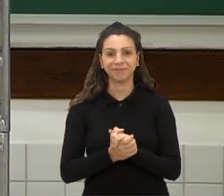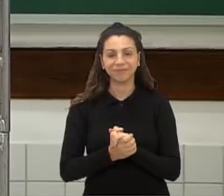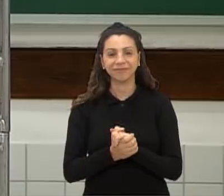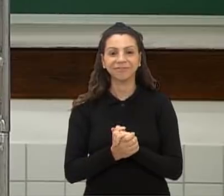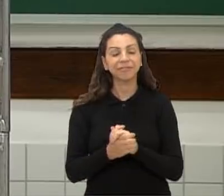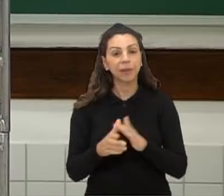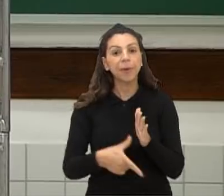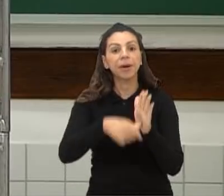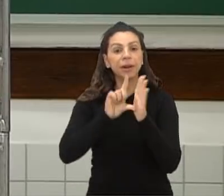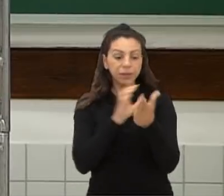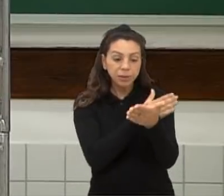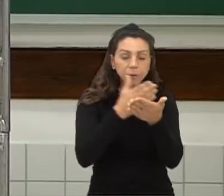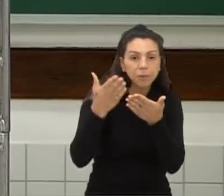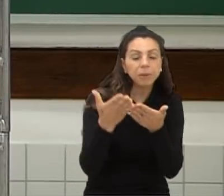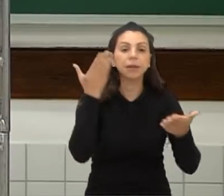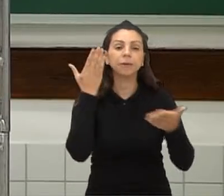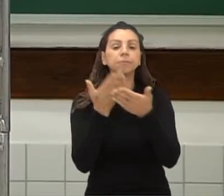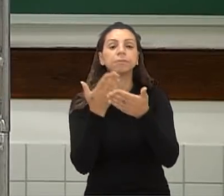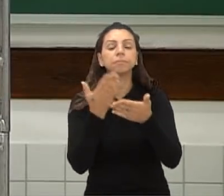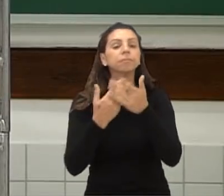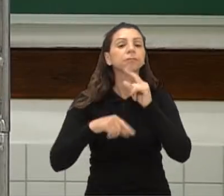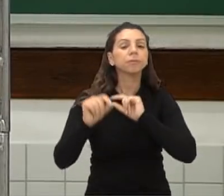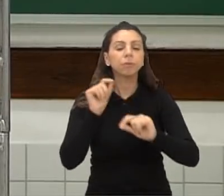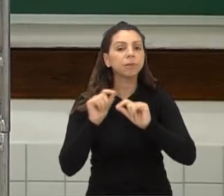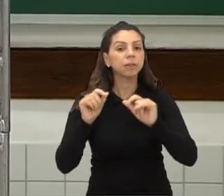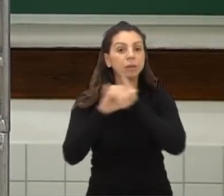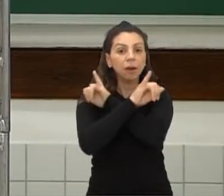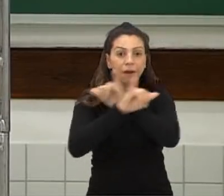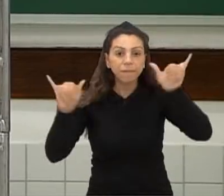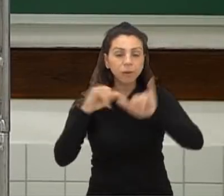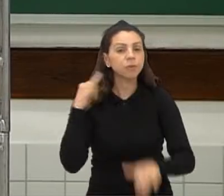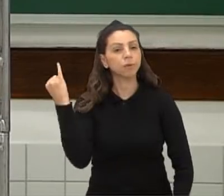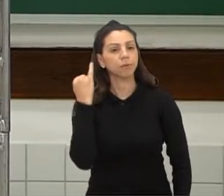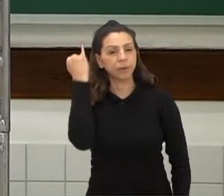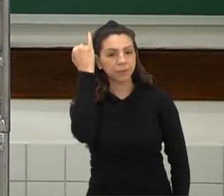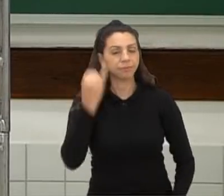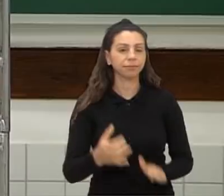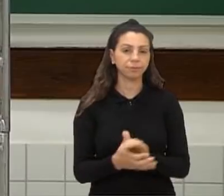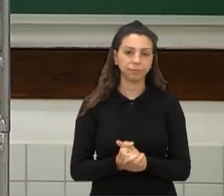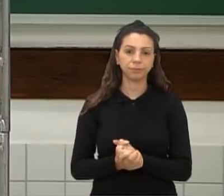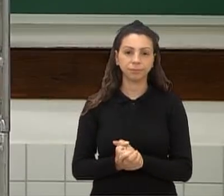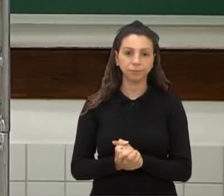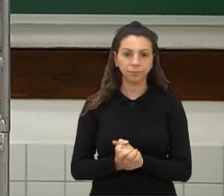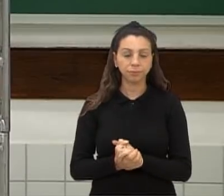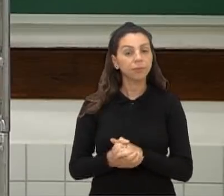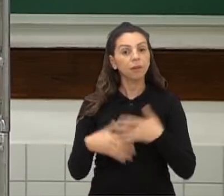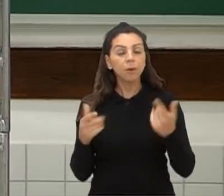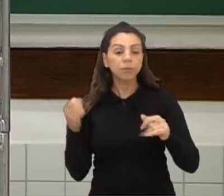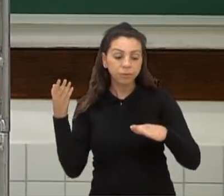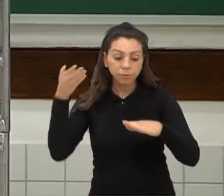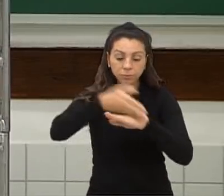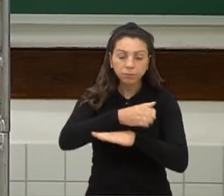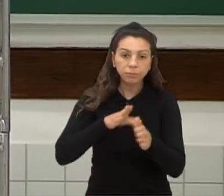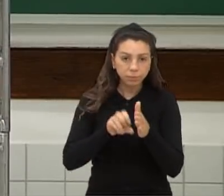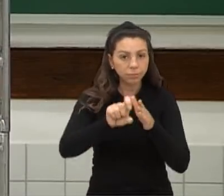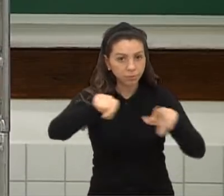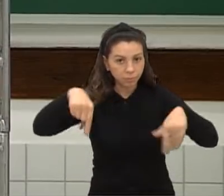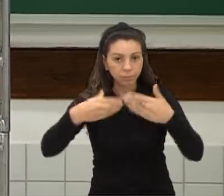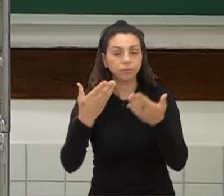Bom, antes de começar a nossa aulinha, eu preciso dar um recadinho para vocês, ok? Quando vocês forem acessar o